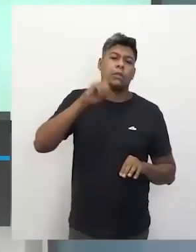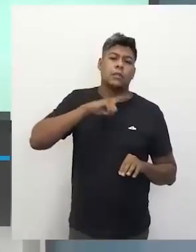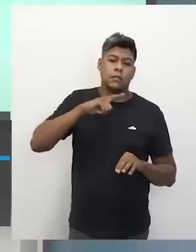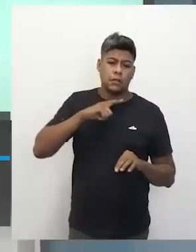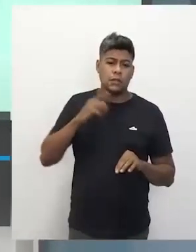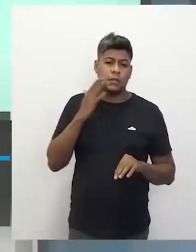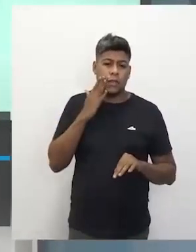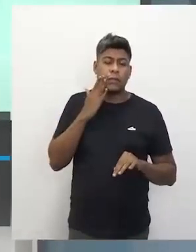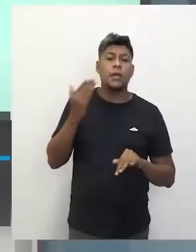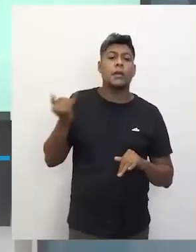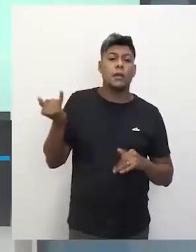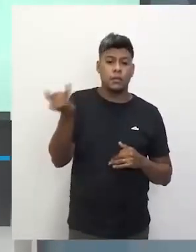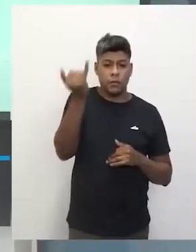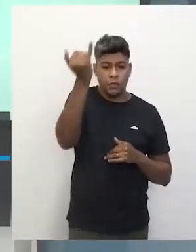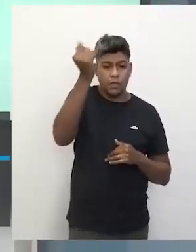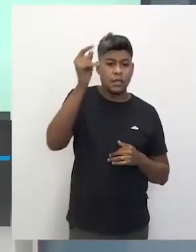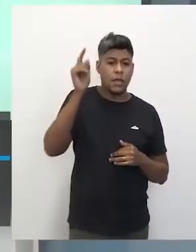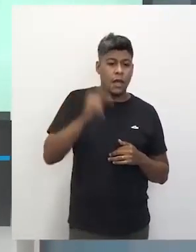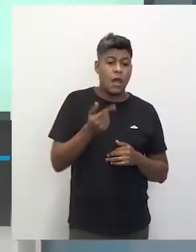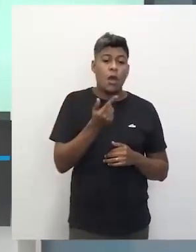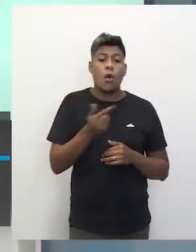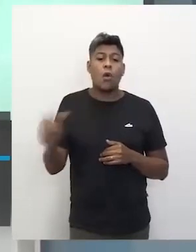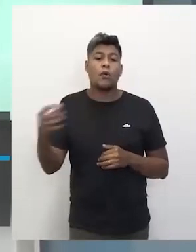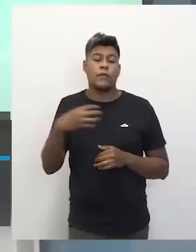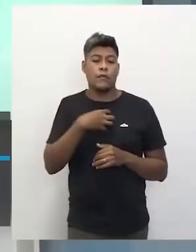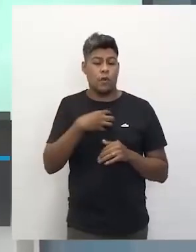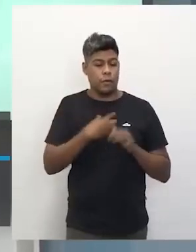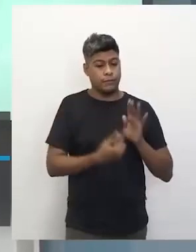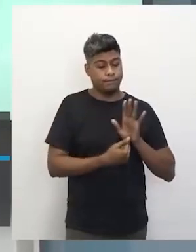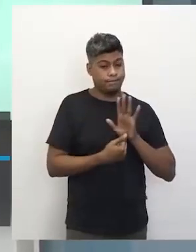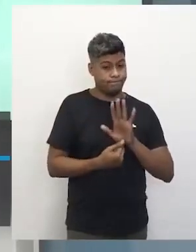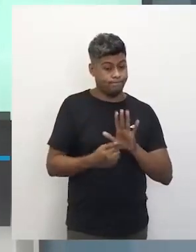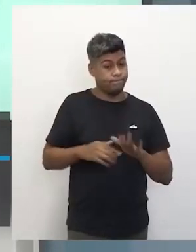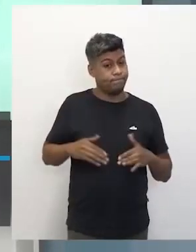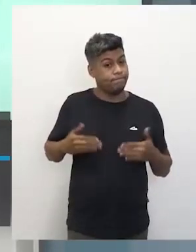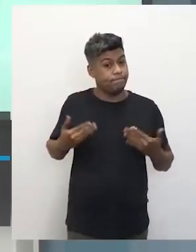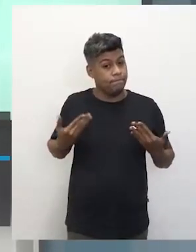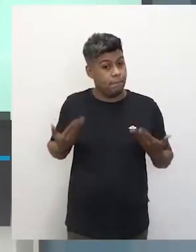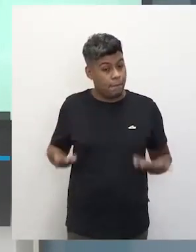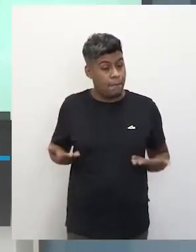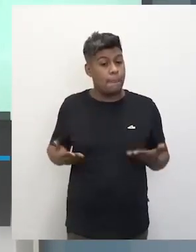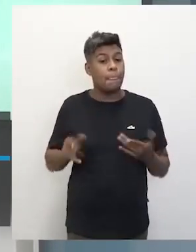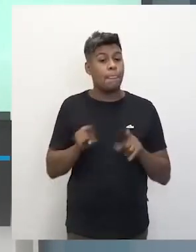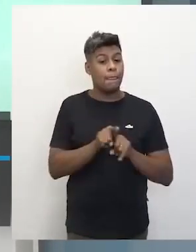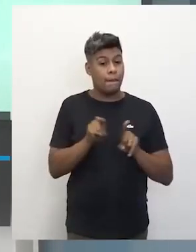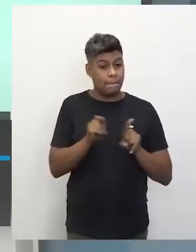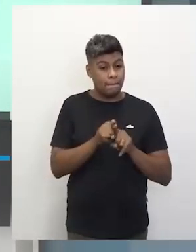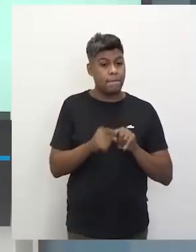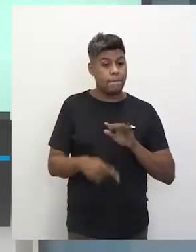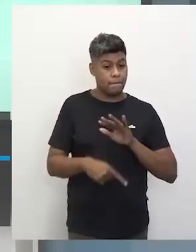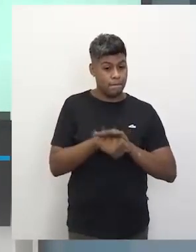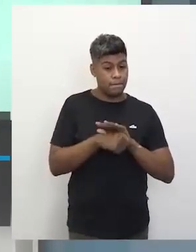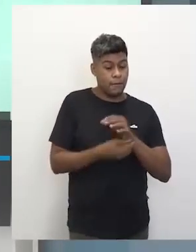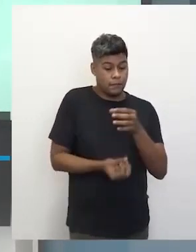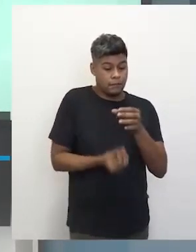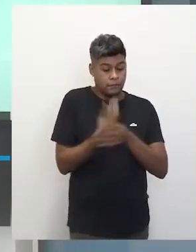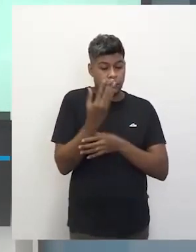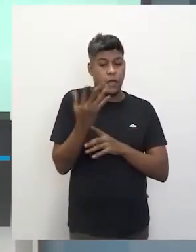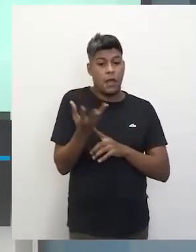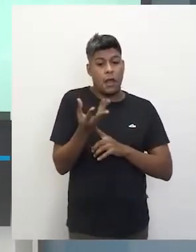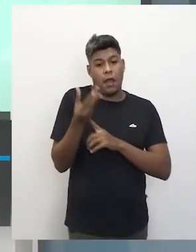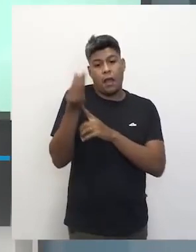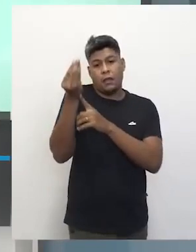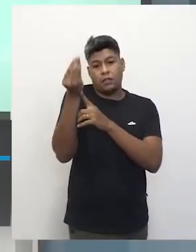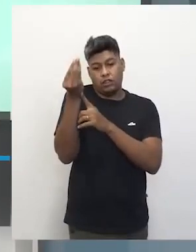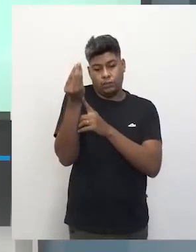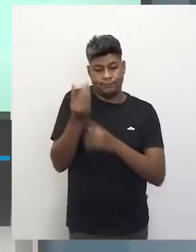a relevância histórica é uma outra forma de legitimação. E também se dá pelo conjunto da obra de determinado